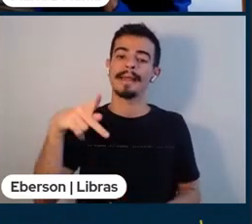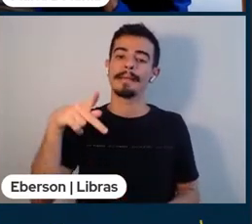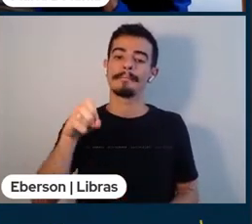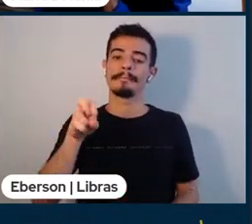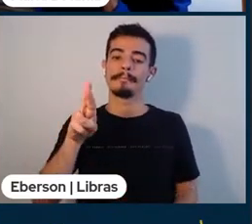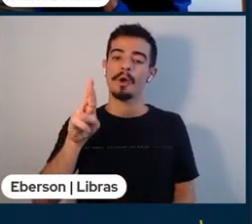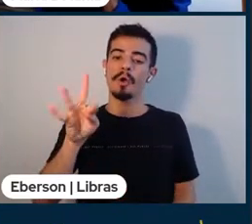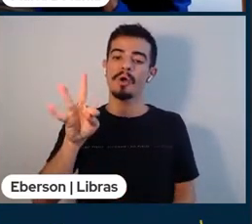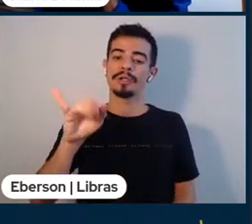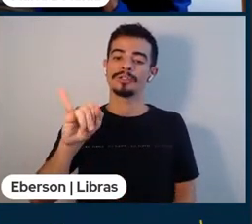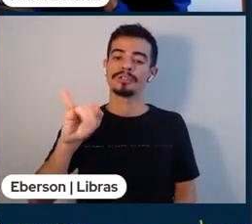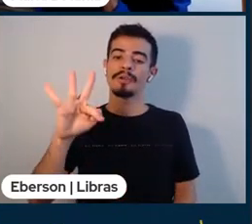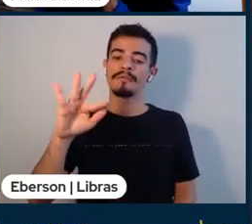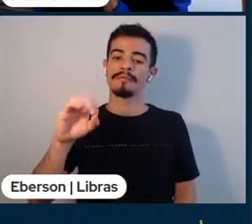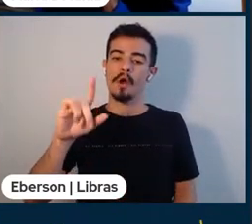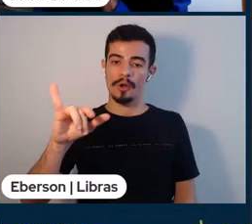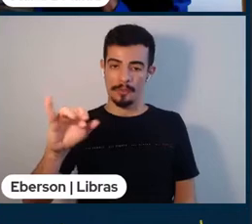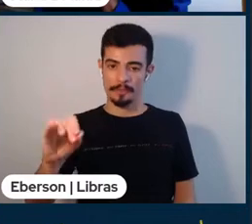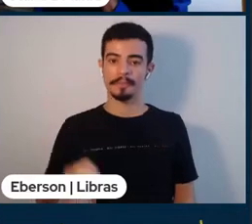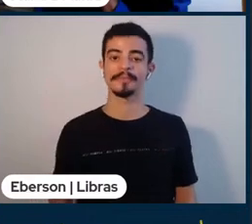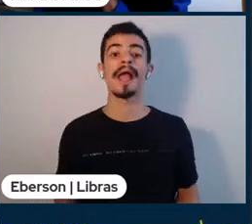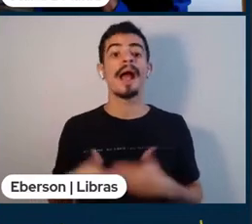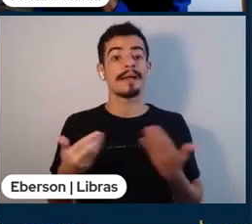que foi um case.